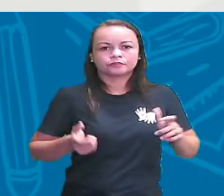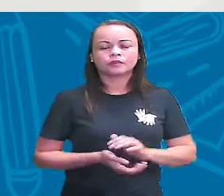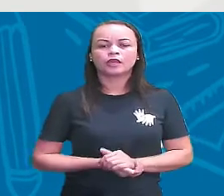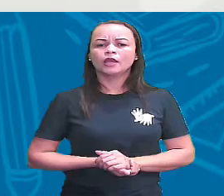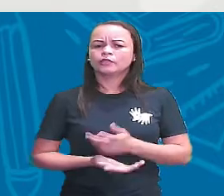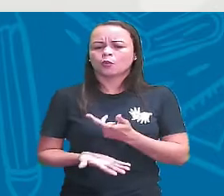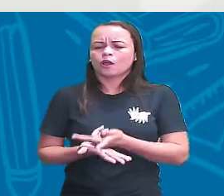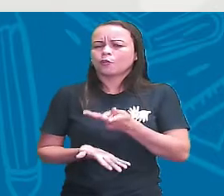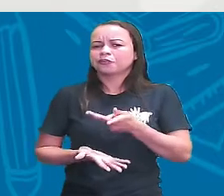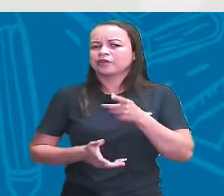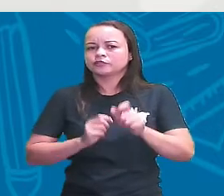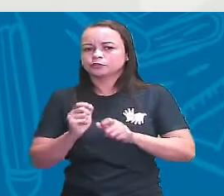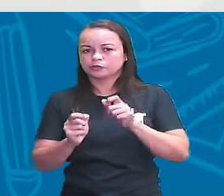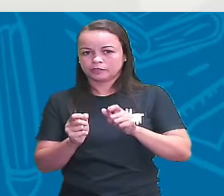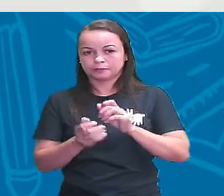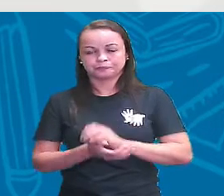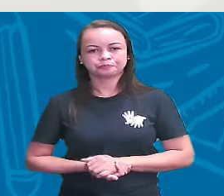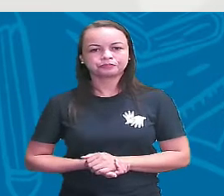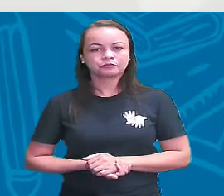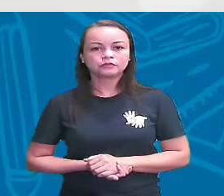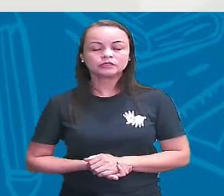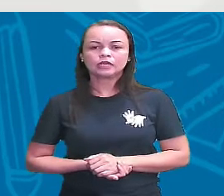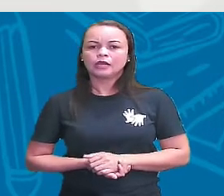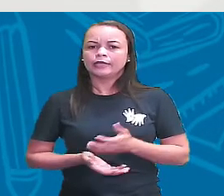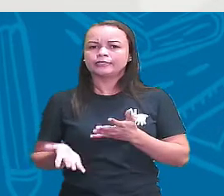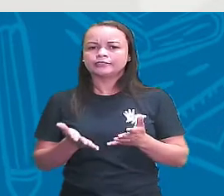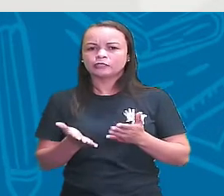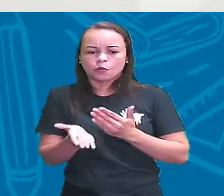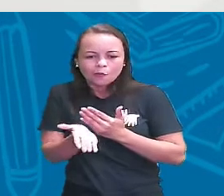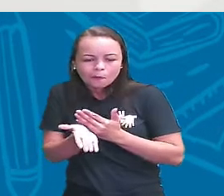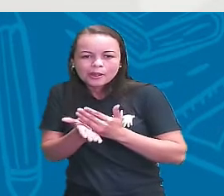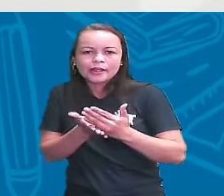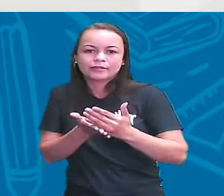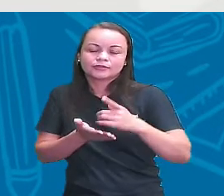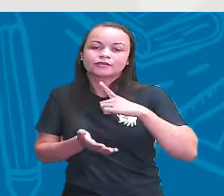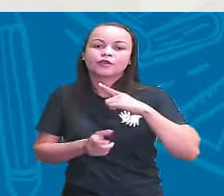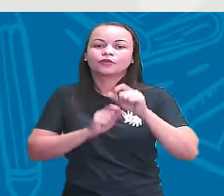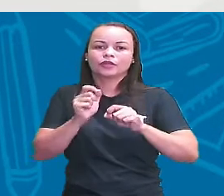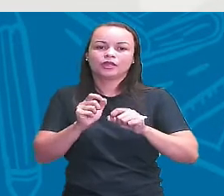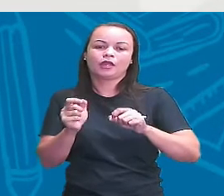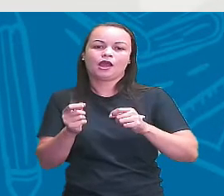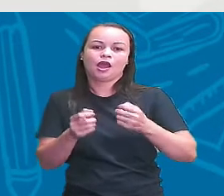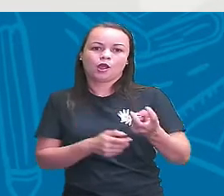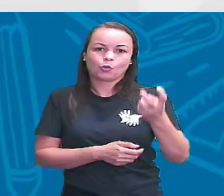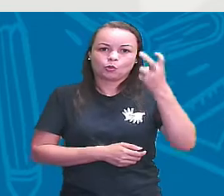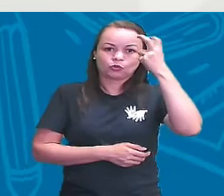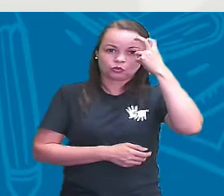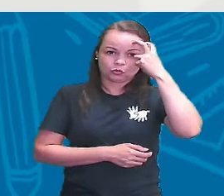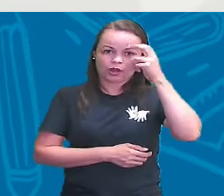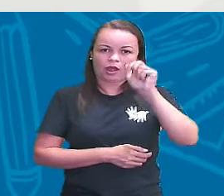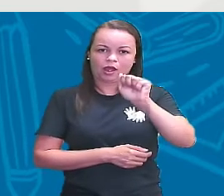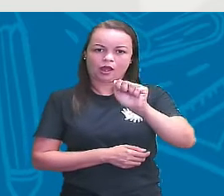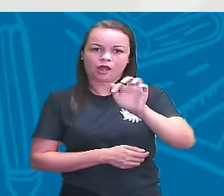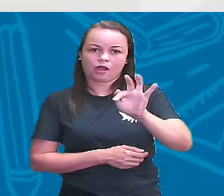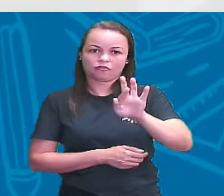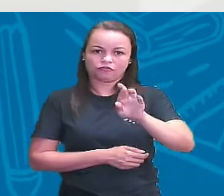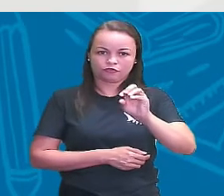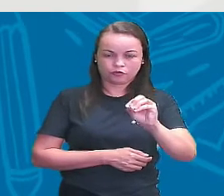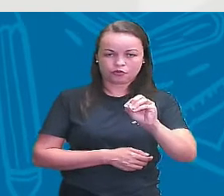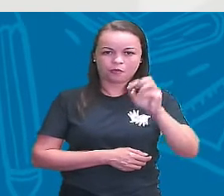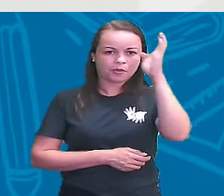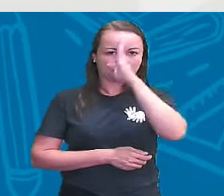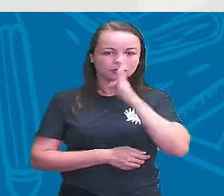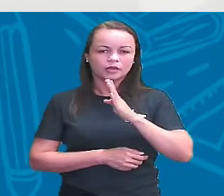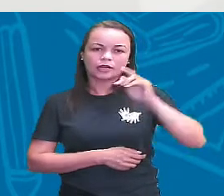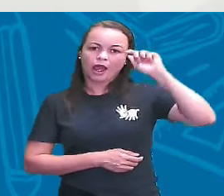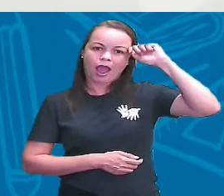que vai acontecer aí? Vai nascer o que a gente chama hoje de cultura afro-brasileira, certo? A cultura afro-brasileira vem